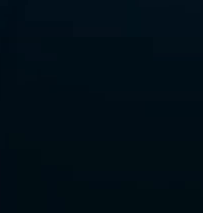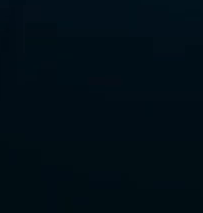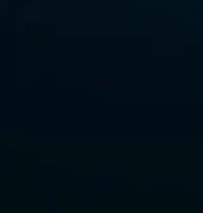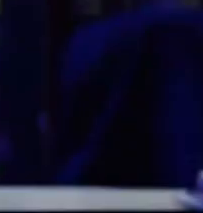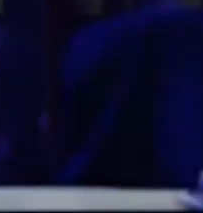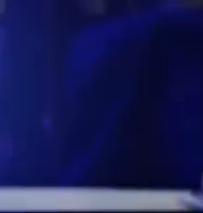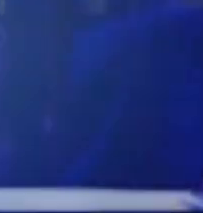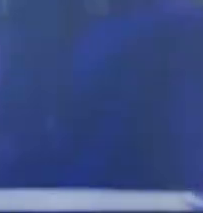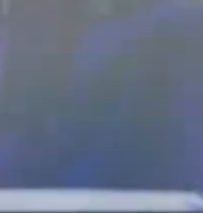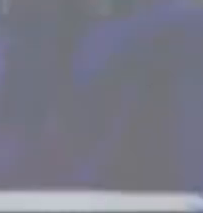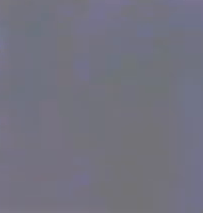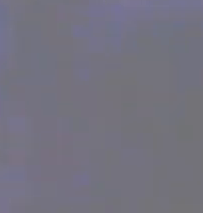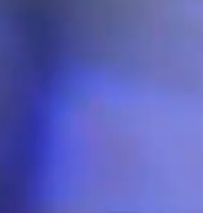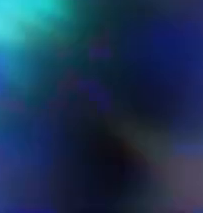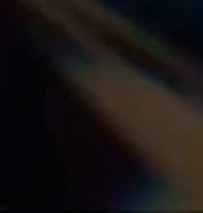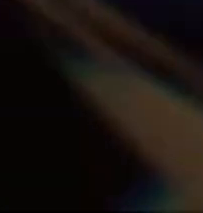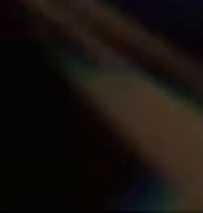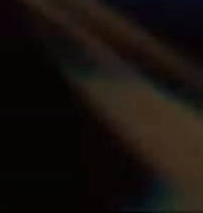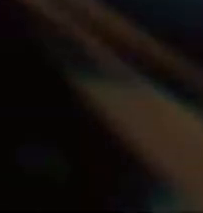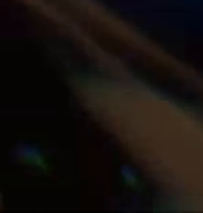do mundo